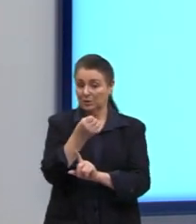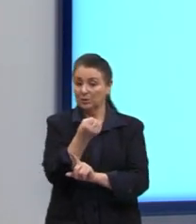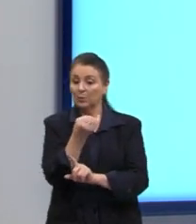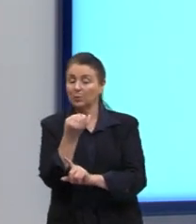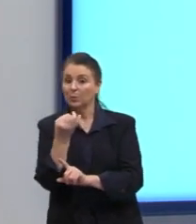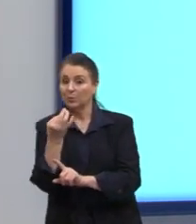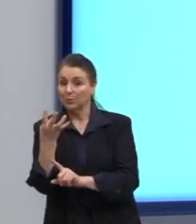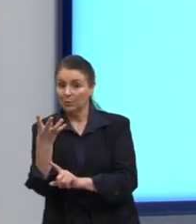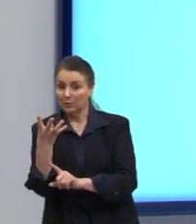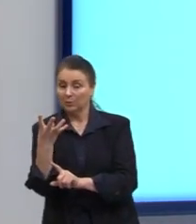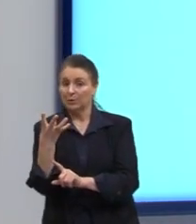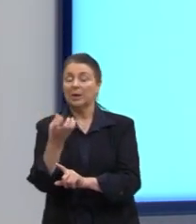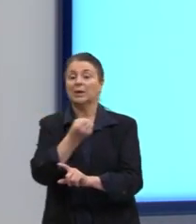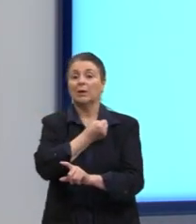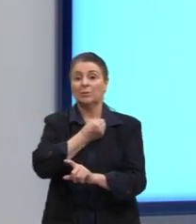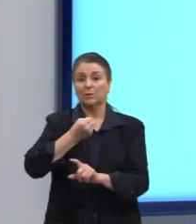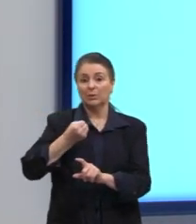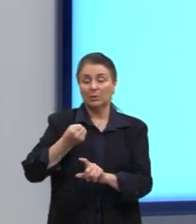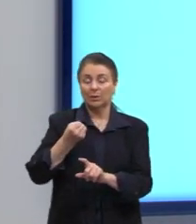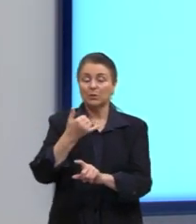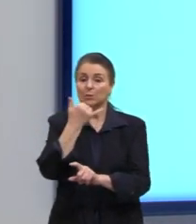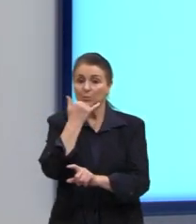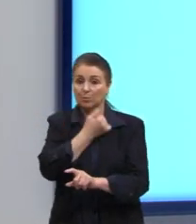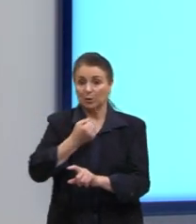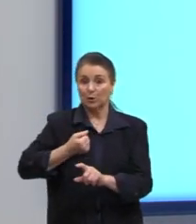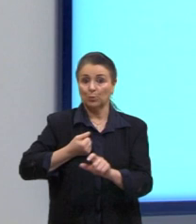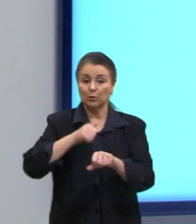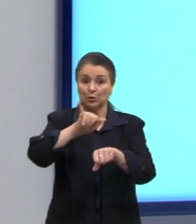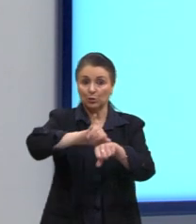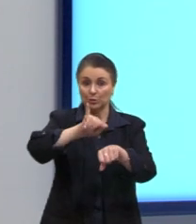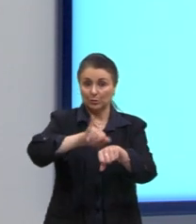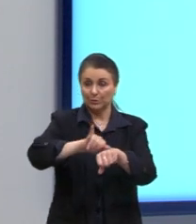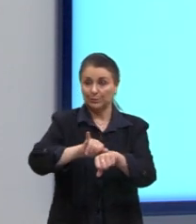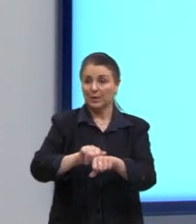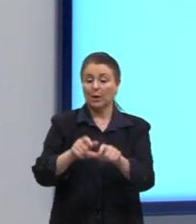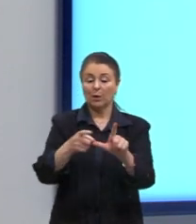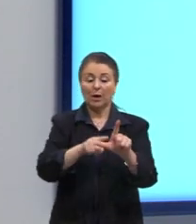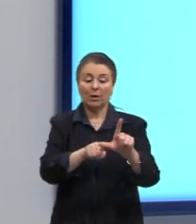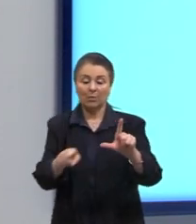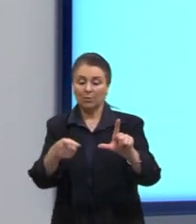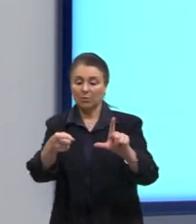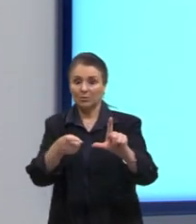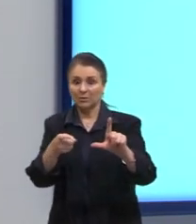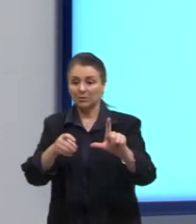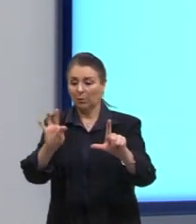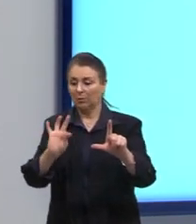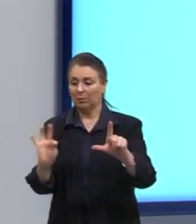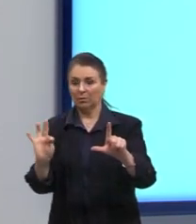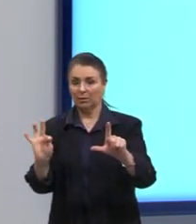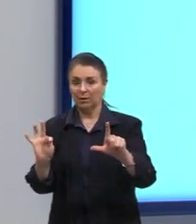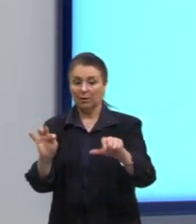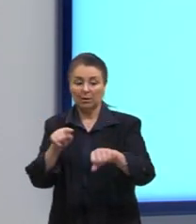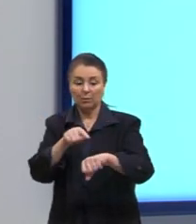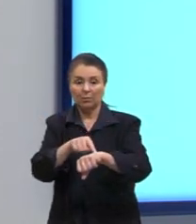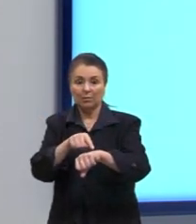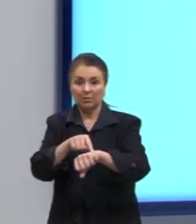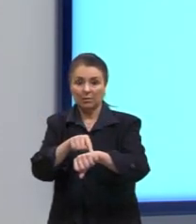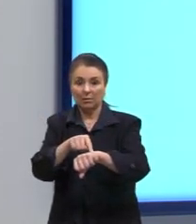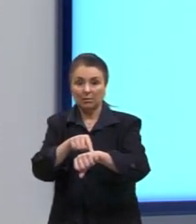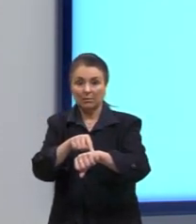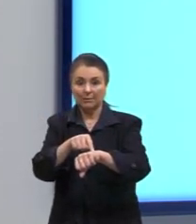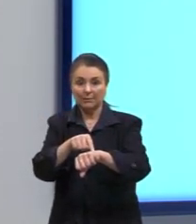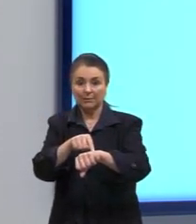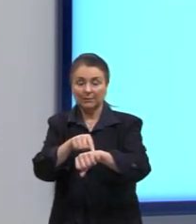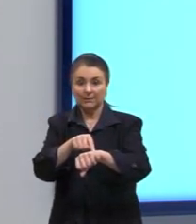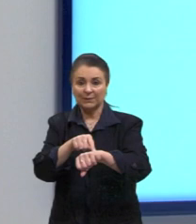peças o eixo horizontal que seria o eixo X está representado pelo T que é o tempo então nós vamos